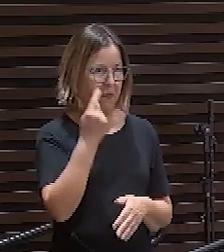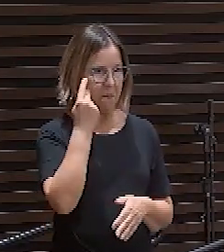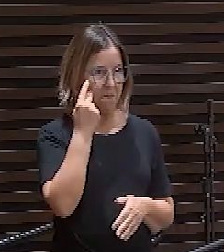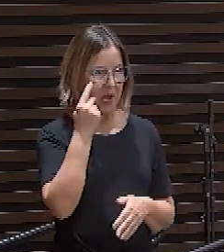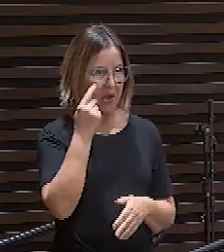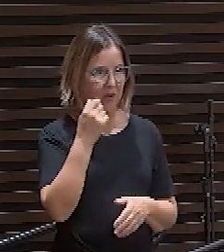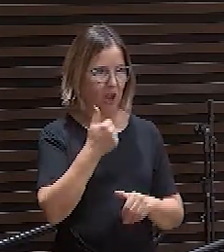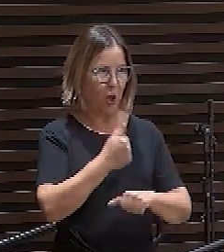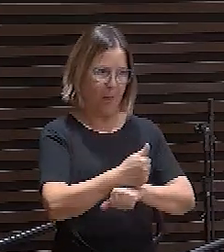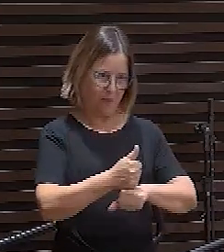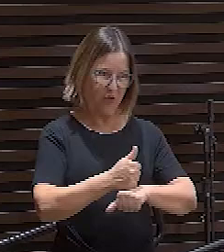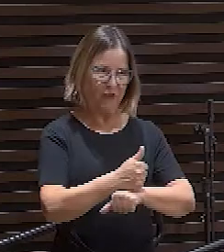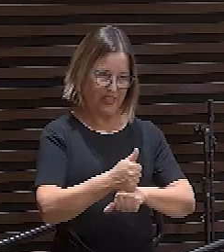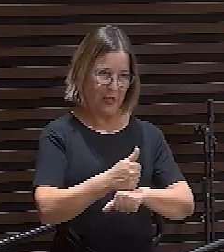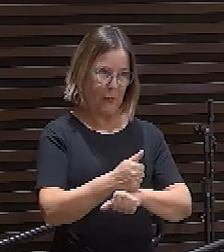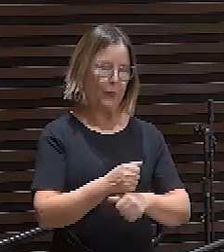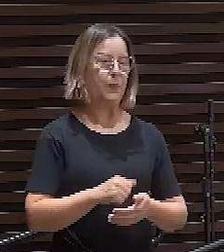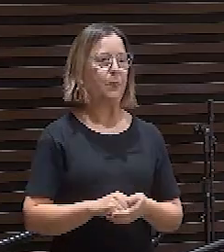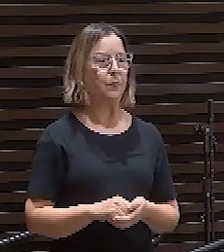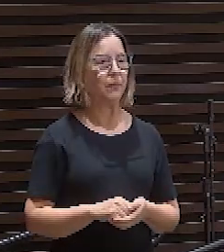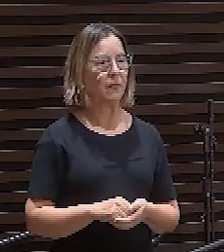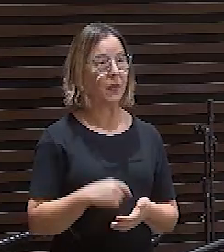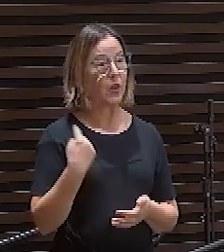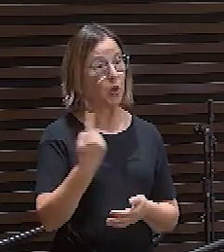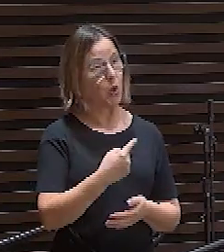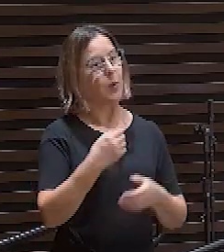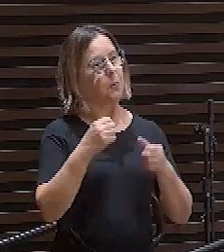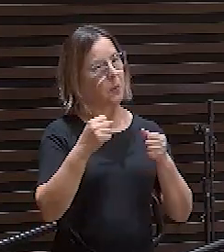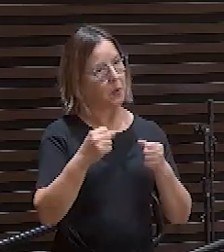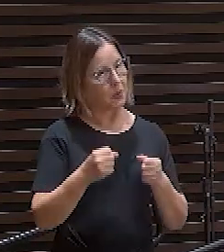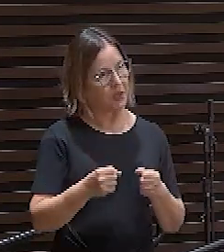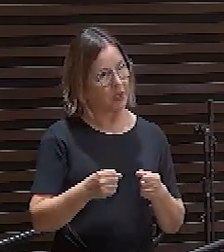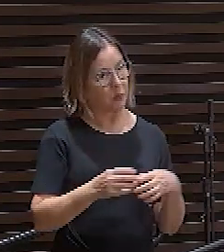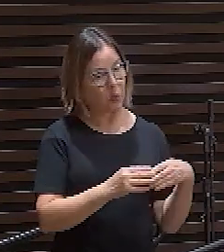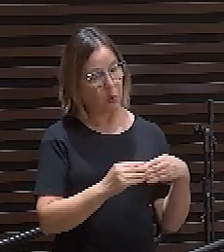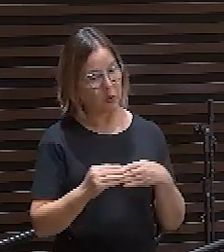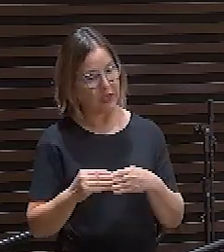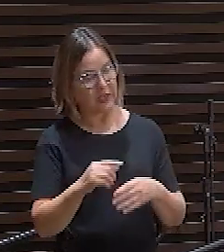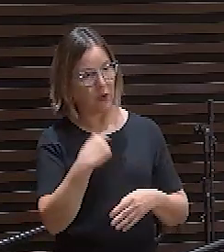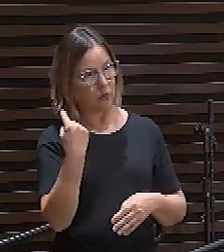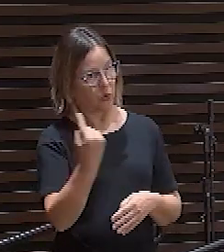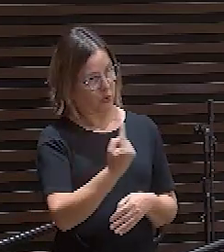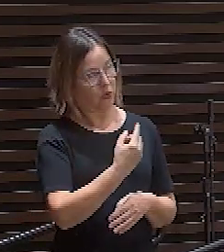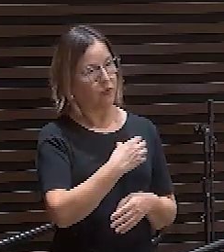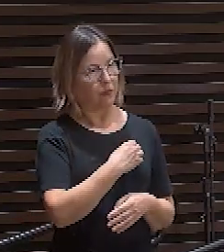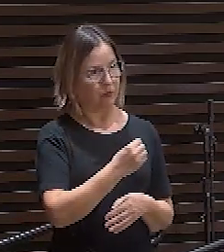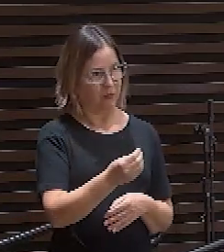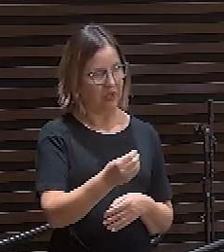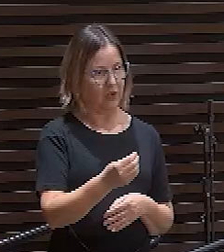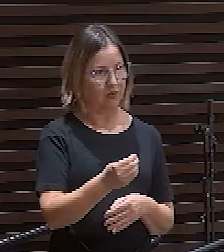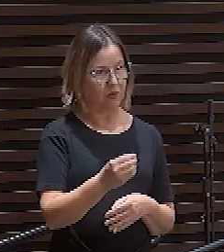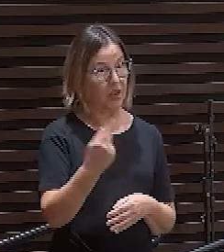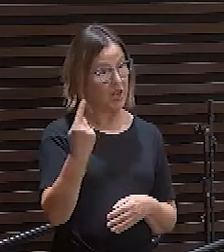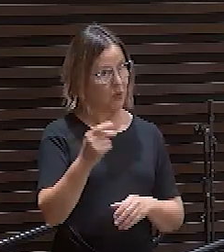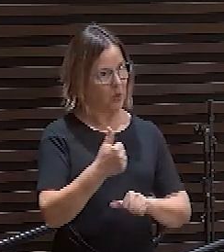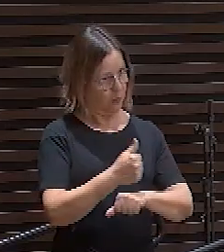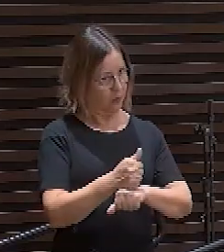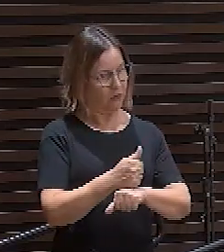profissão. A gente pode e deve orientar os nossos filhos nas suas